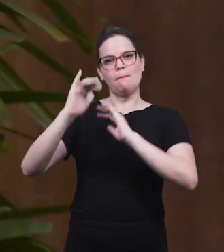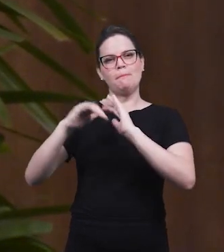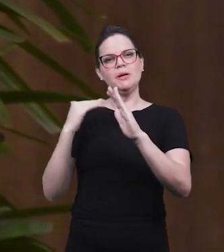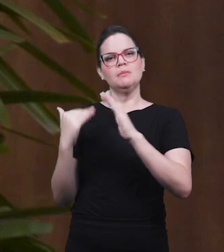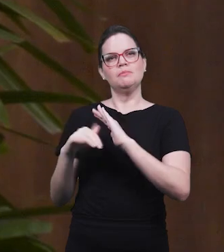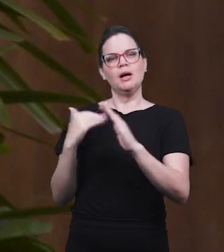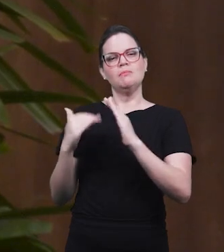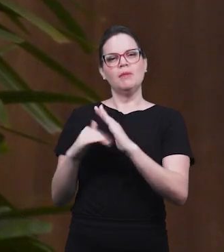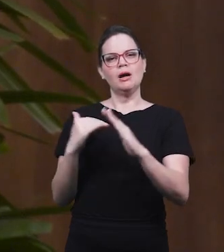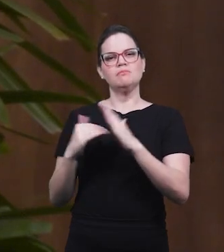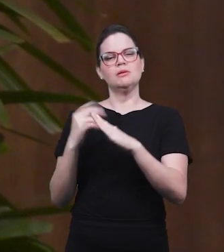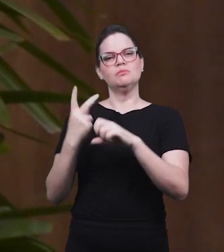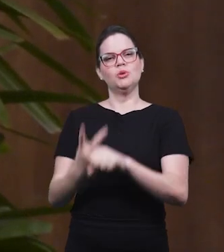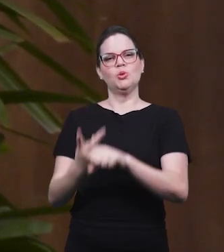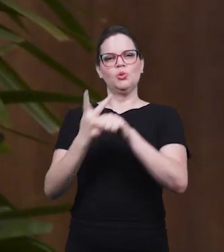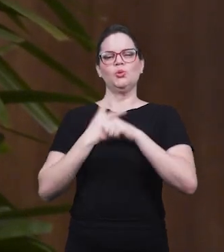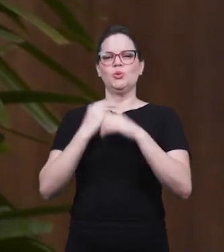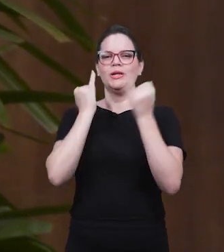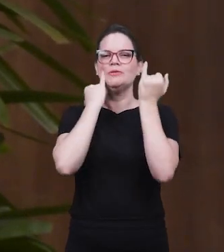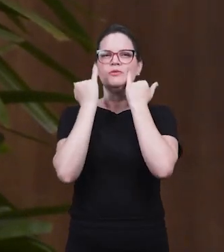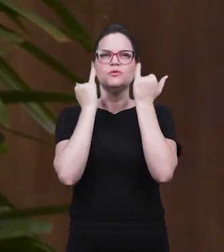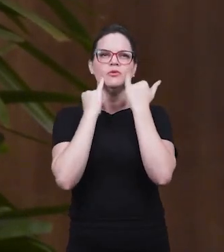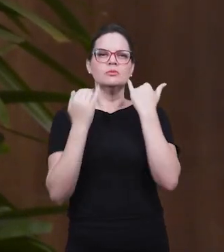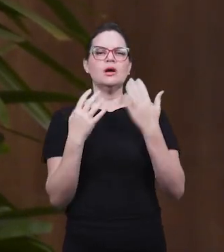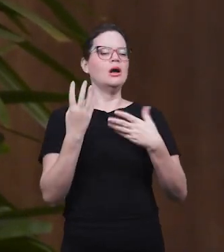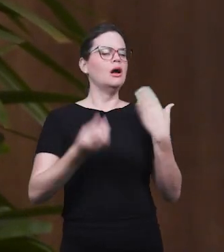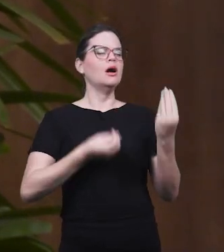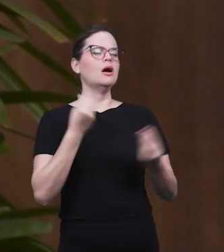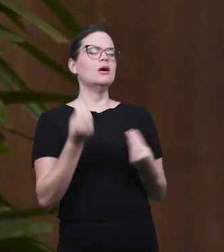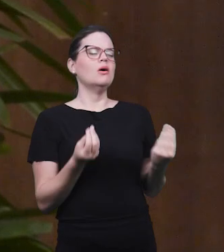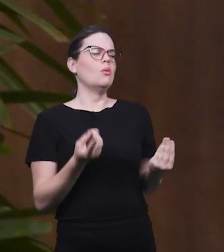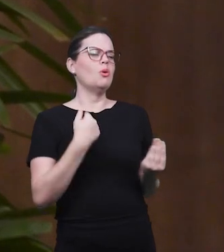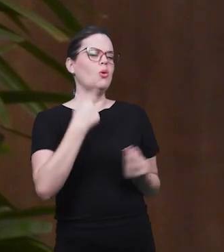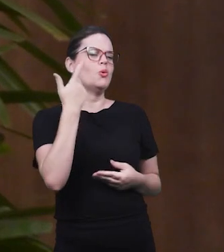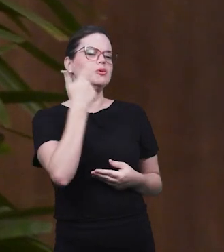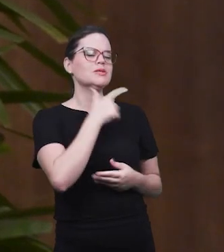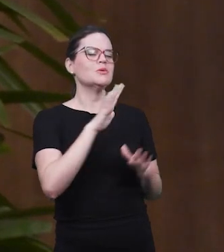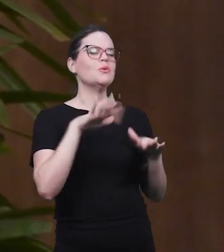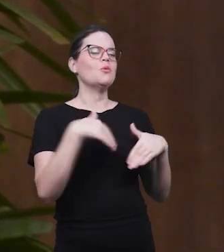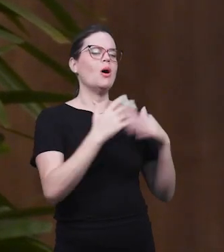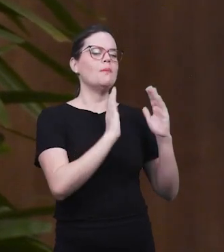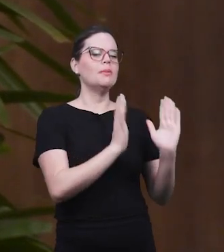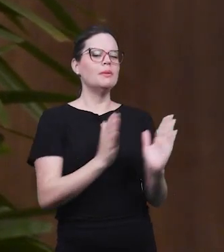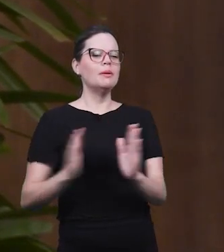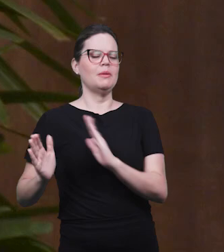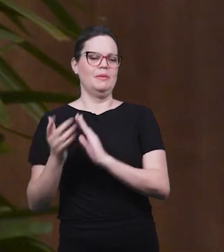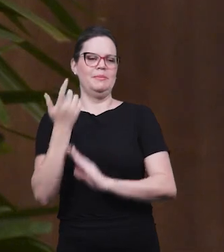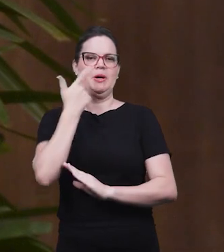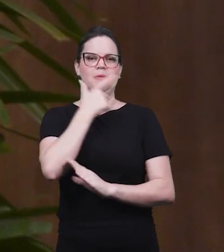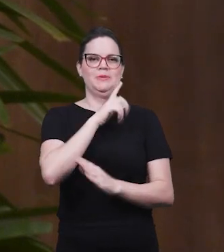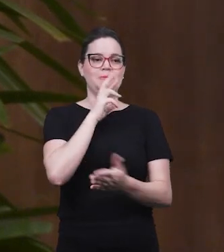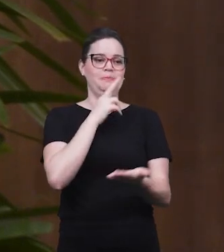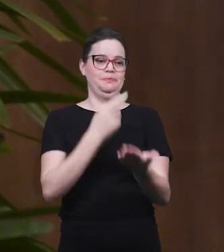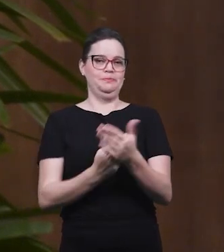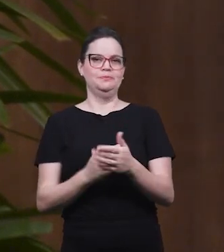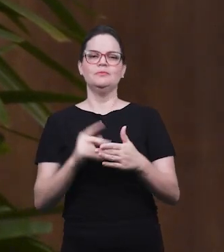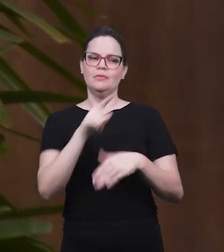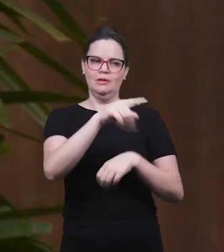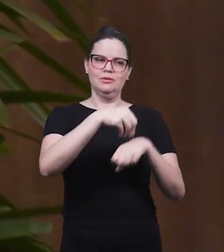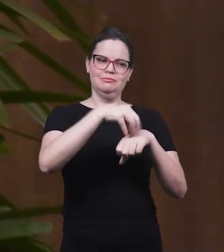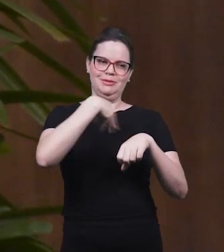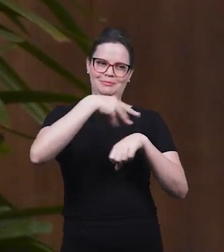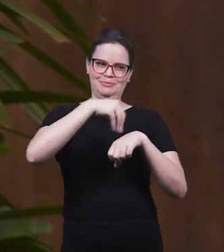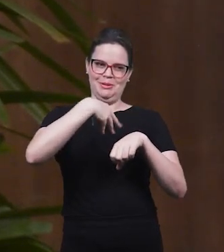têm buscado informações que passo a passo devo seguir. E com certeza a senhora nos passará